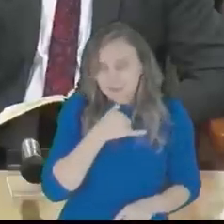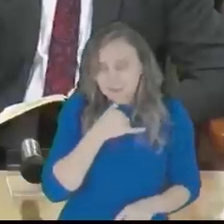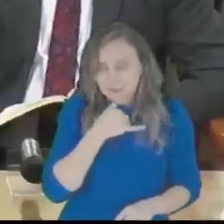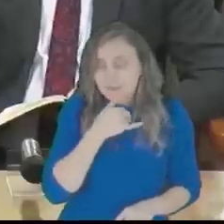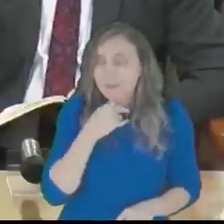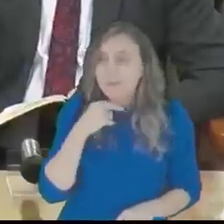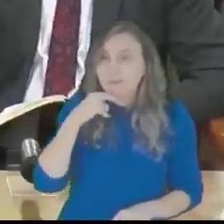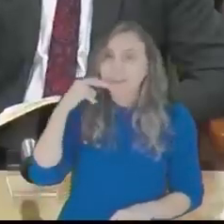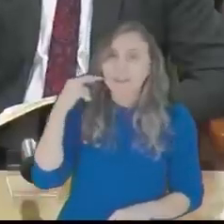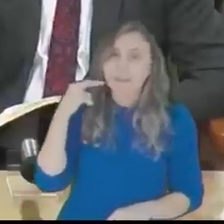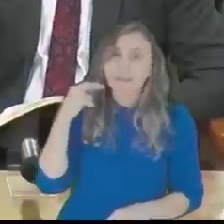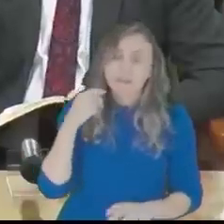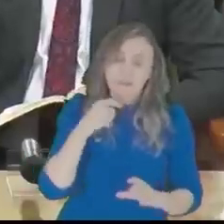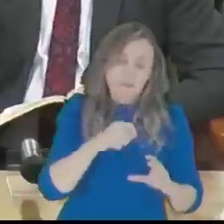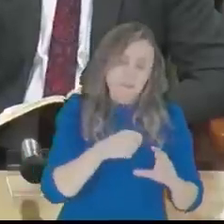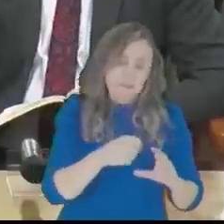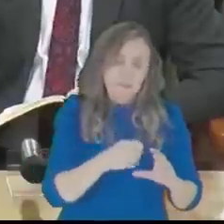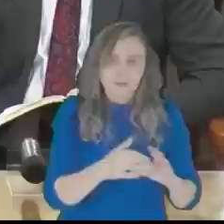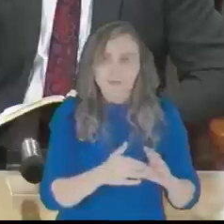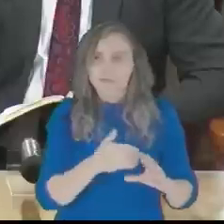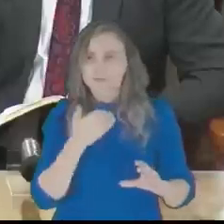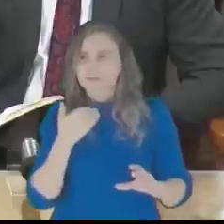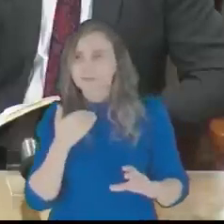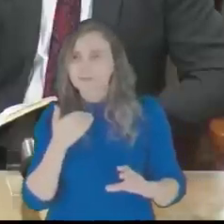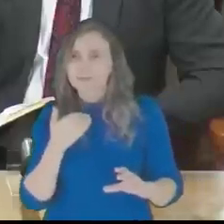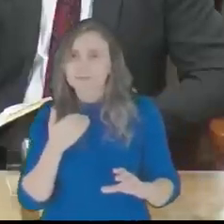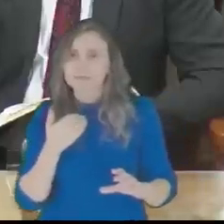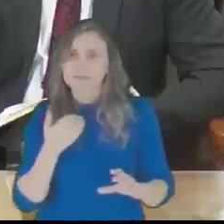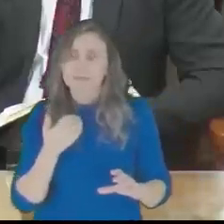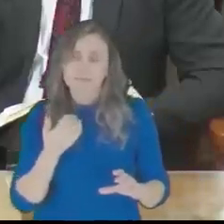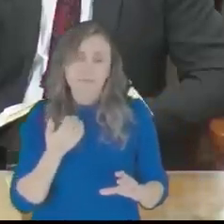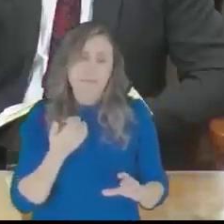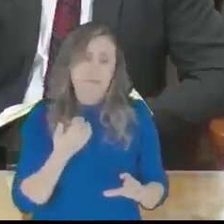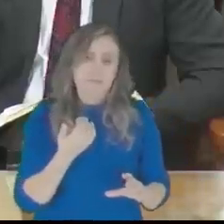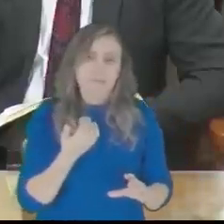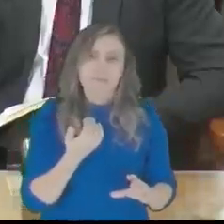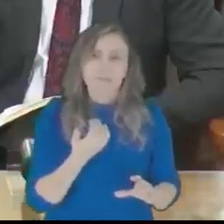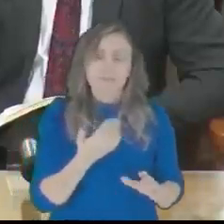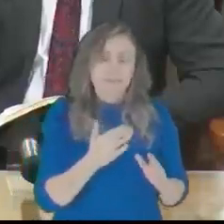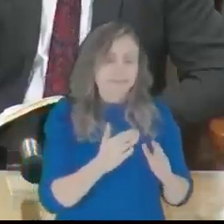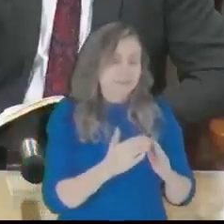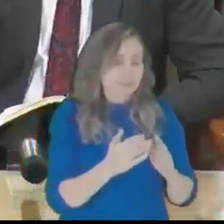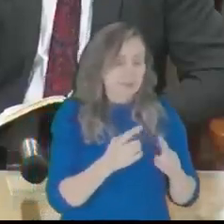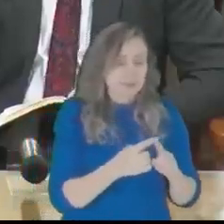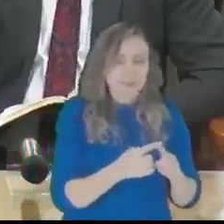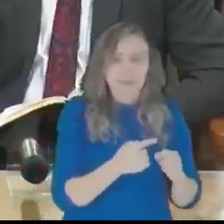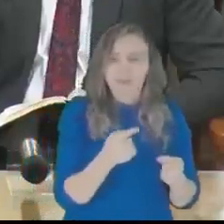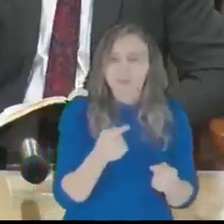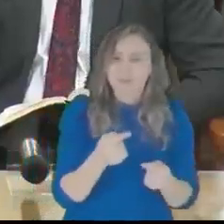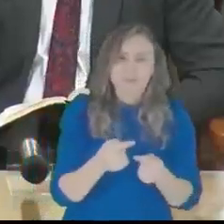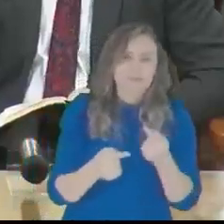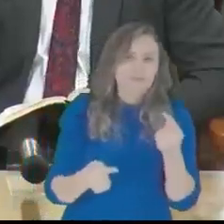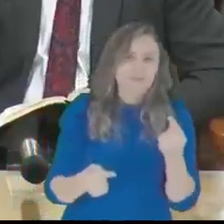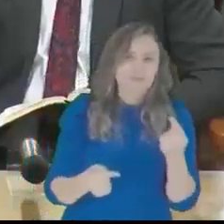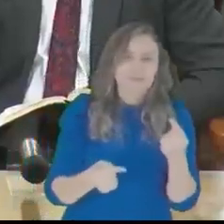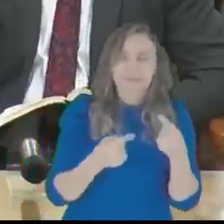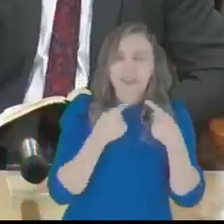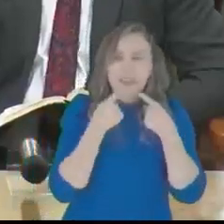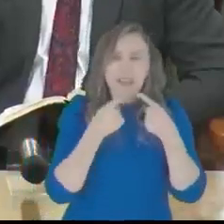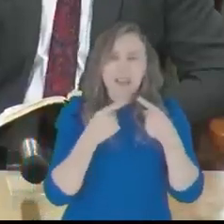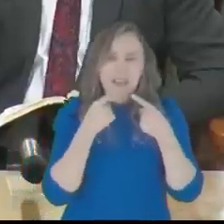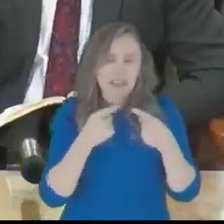Os vídeos que mandam de gente de igreja que não tem nada de igreja, e a zombaria